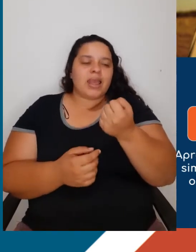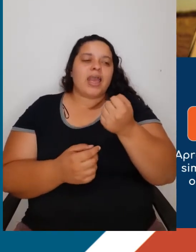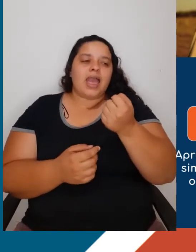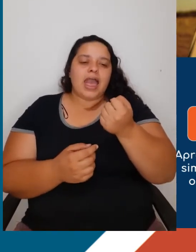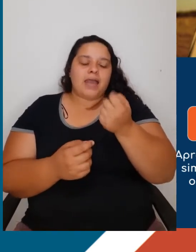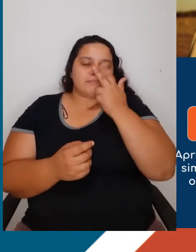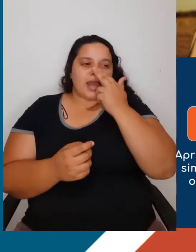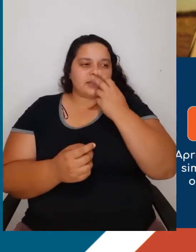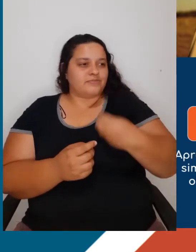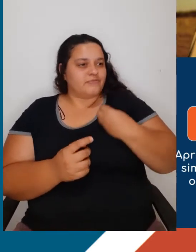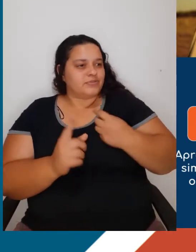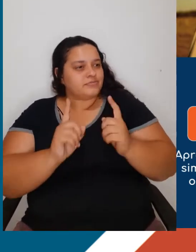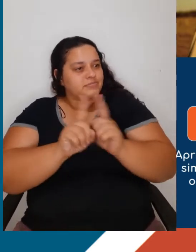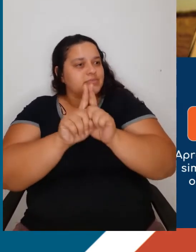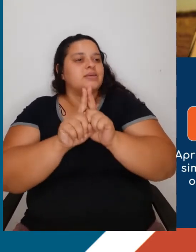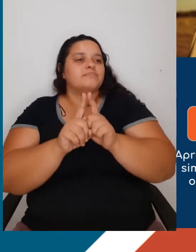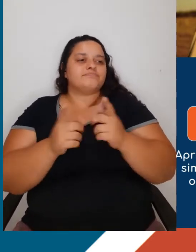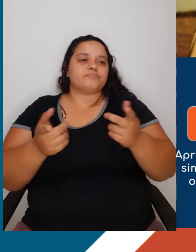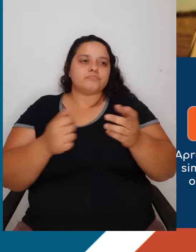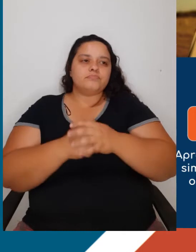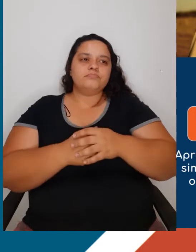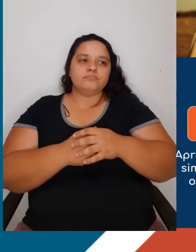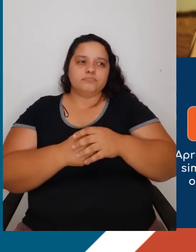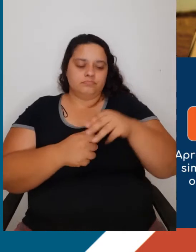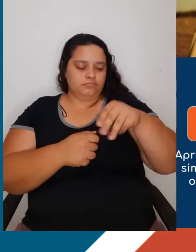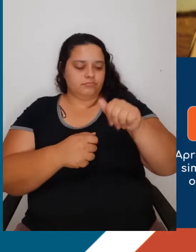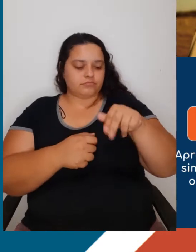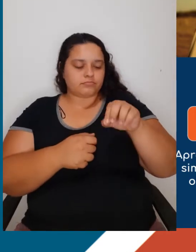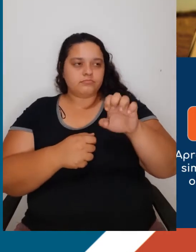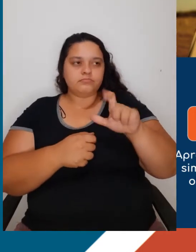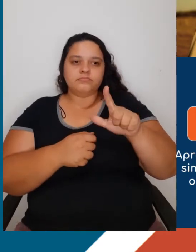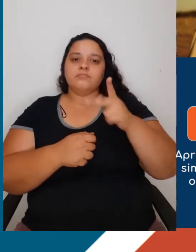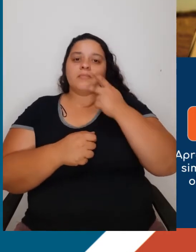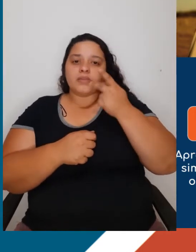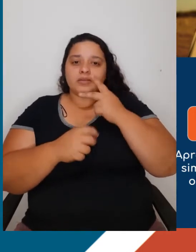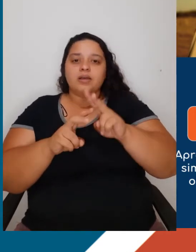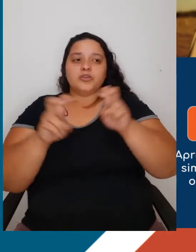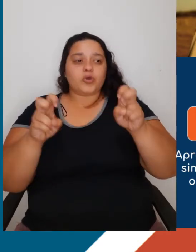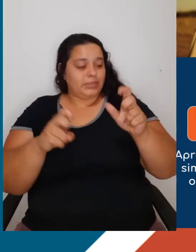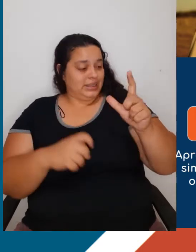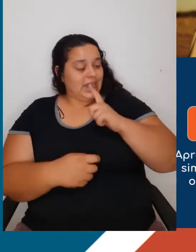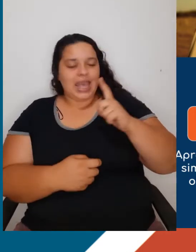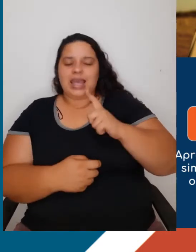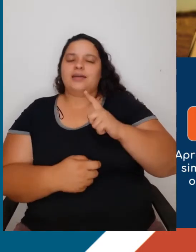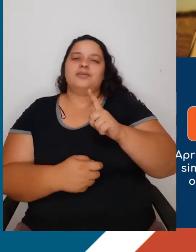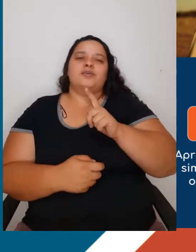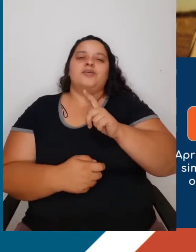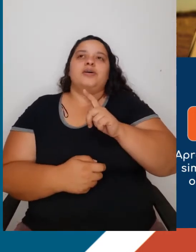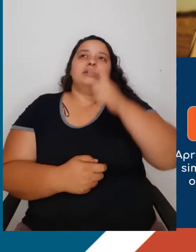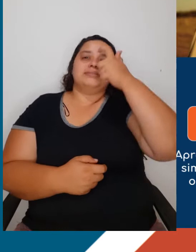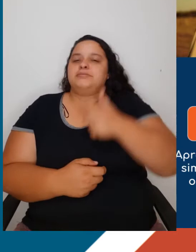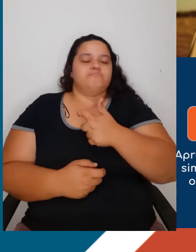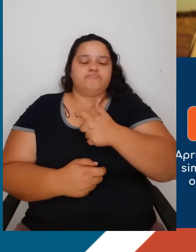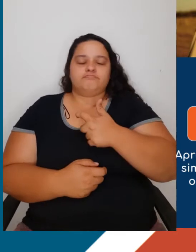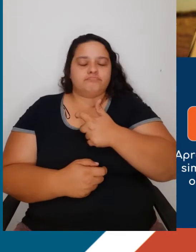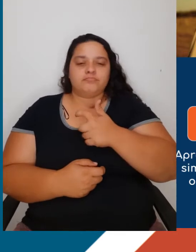da vida simples. Por esse caminho, Manoel de Barros questionava a vida moderna baseado no ter e não no ser. Além disso,